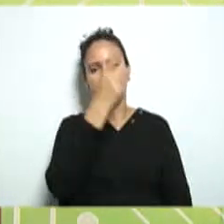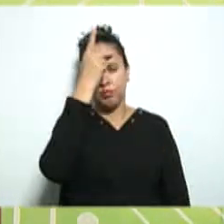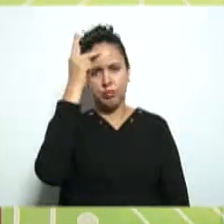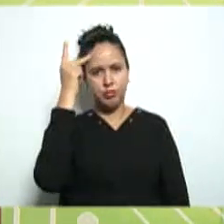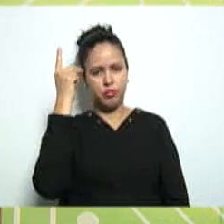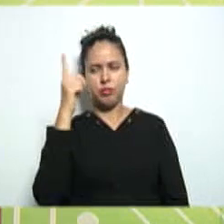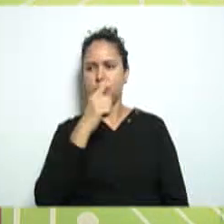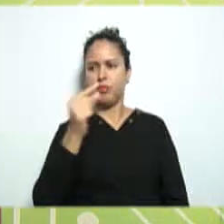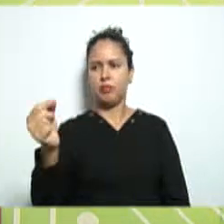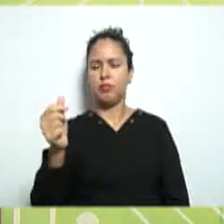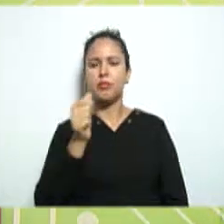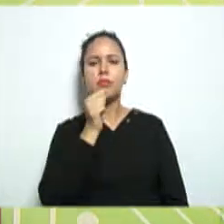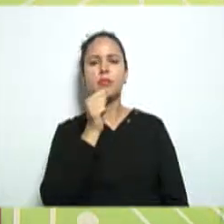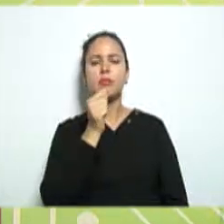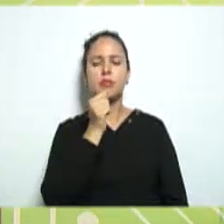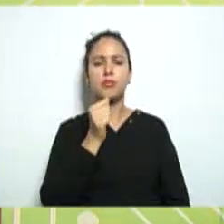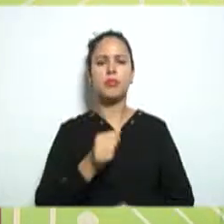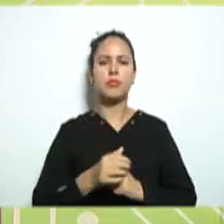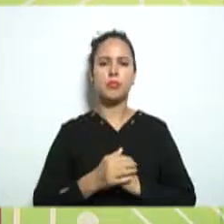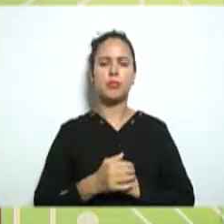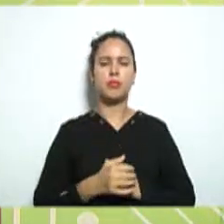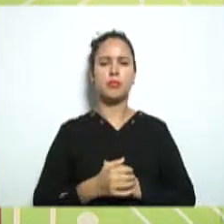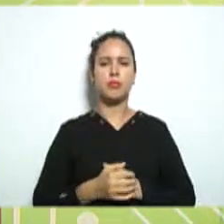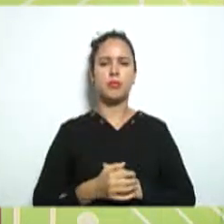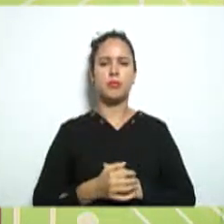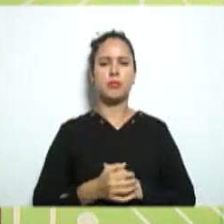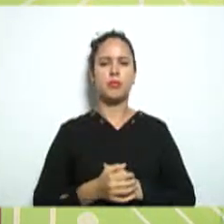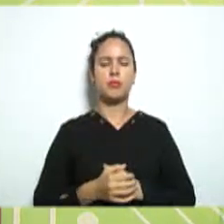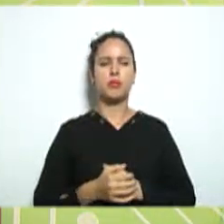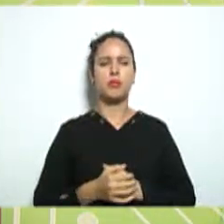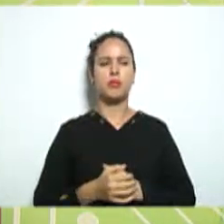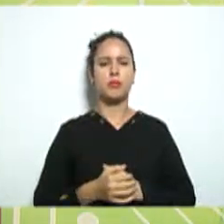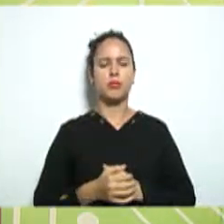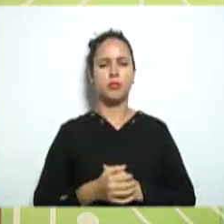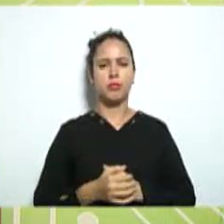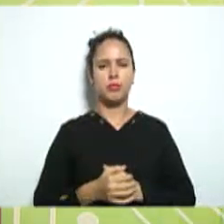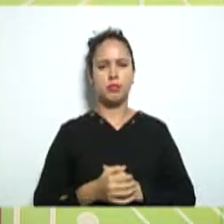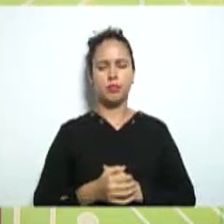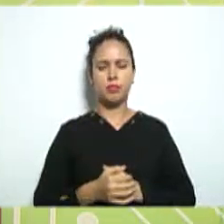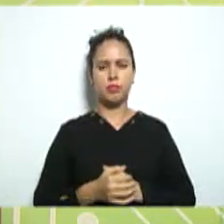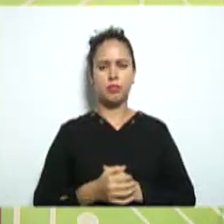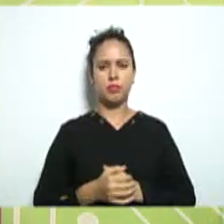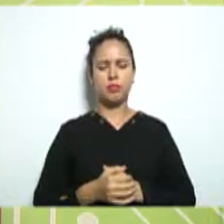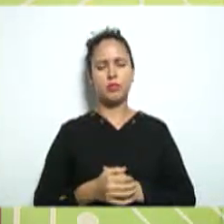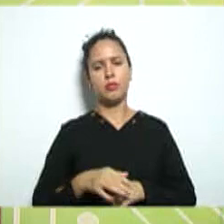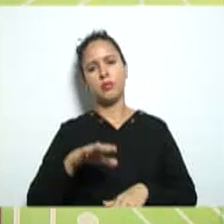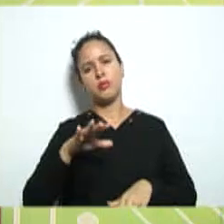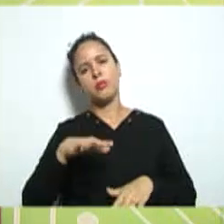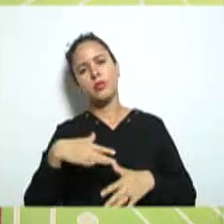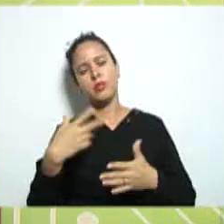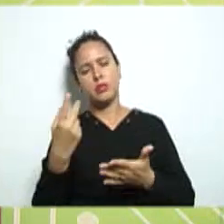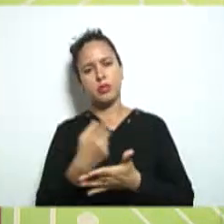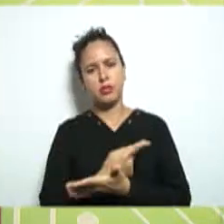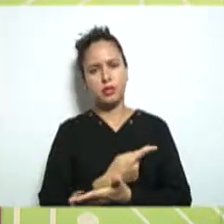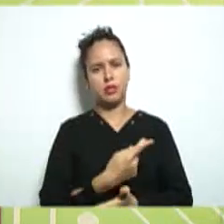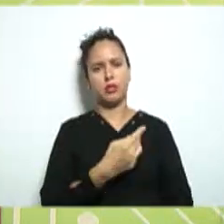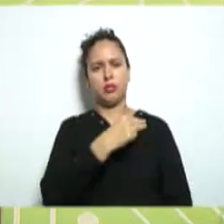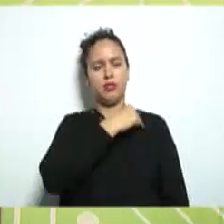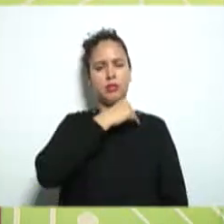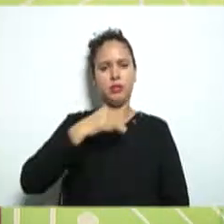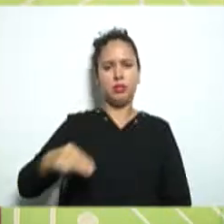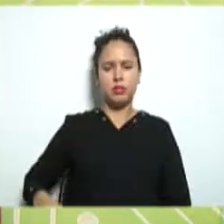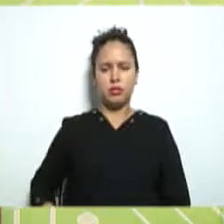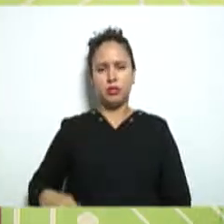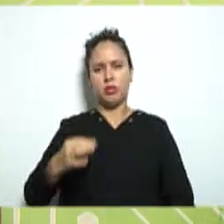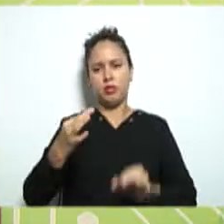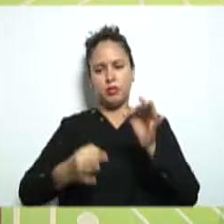fujam. Então, a pessoa, quando o Ministério da Justiça, do Trabalho e Emprego chega